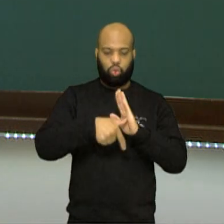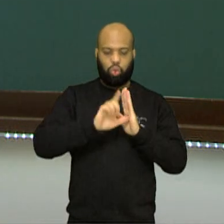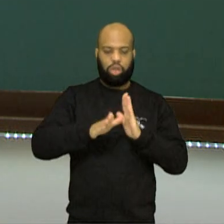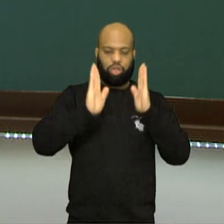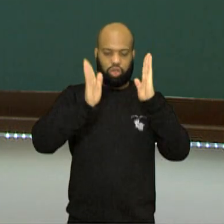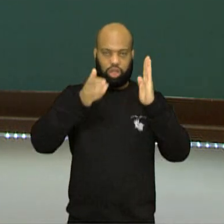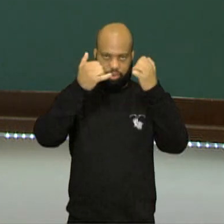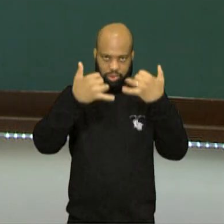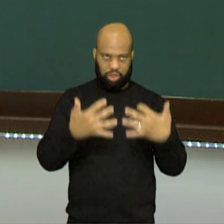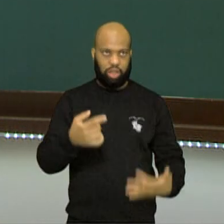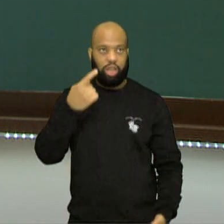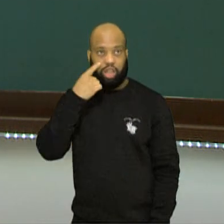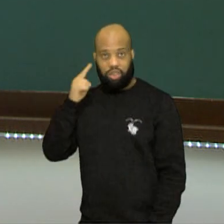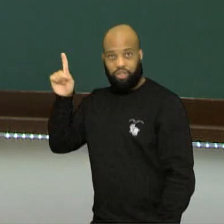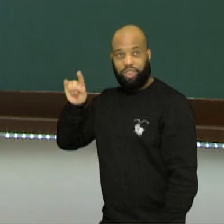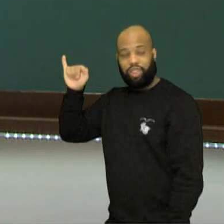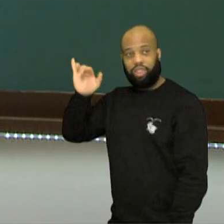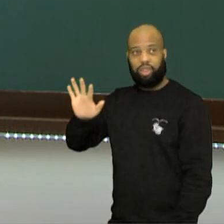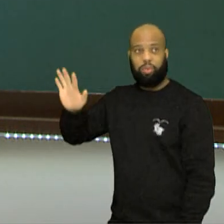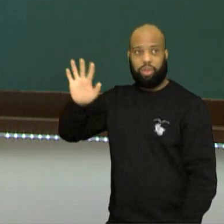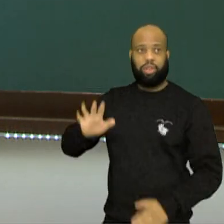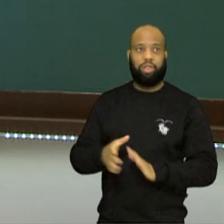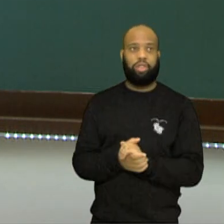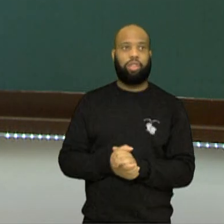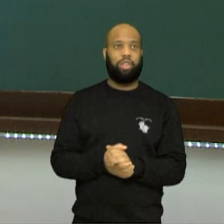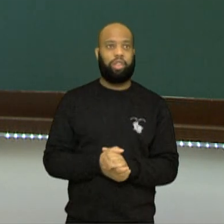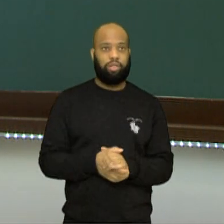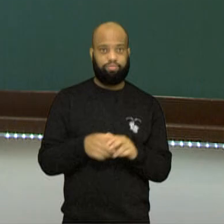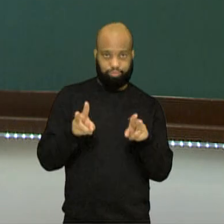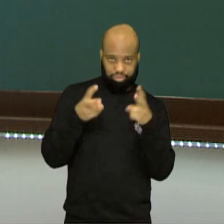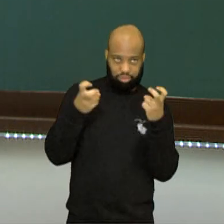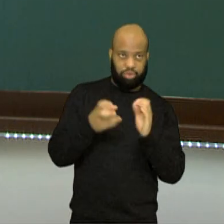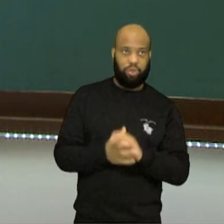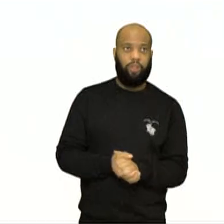agora. Reparem bem na imagem. Você reconhece?